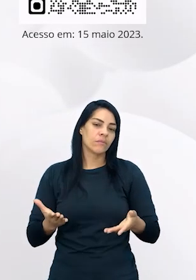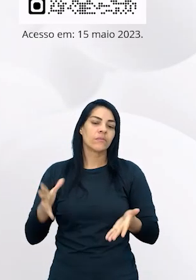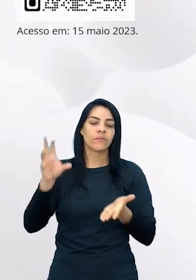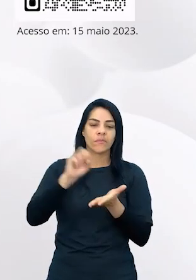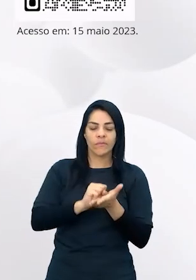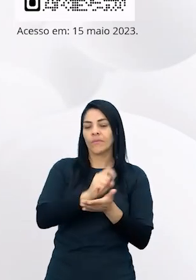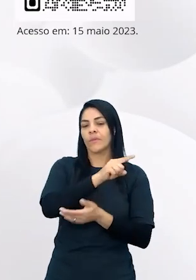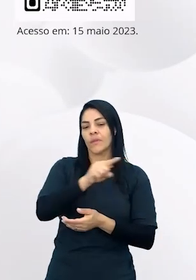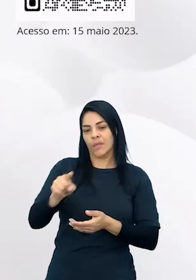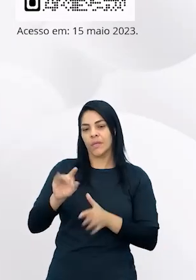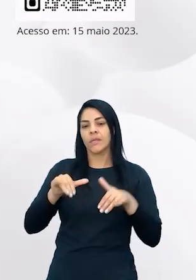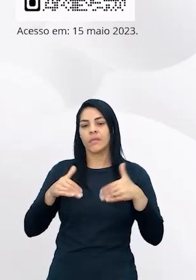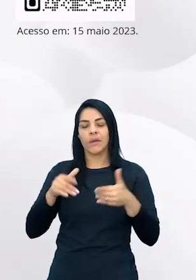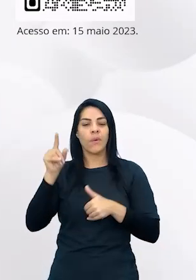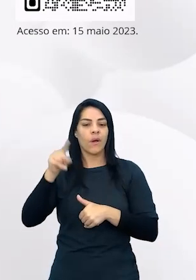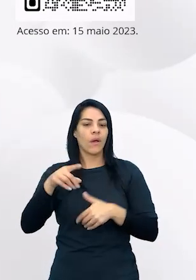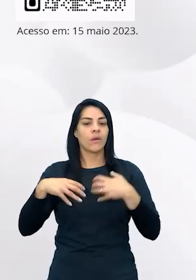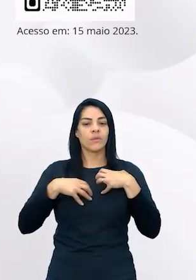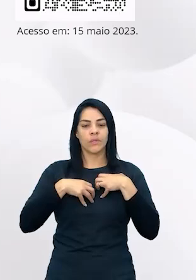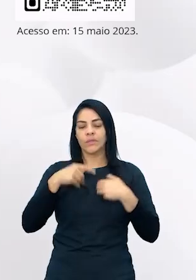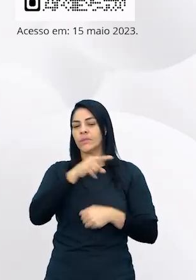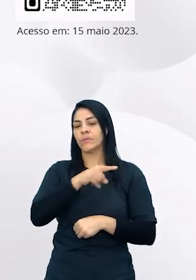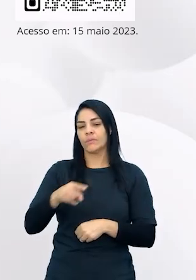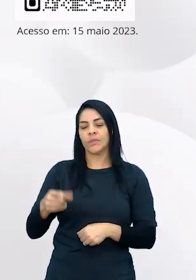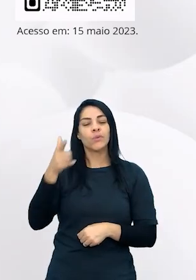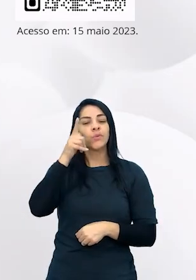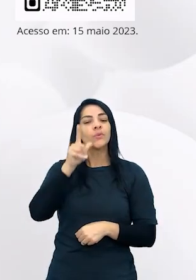vocês. Então, é uma forma de vocês aí estarem